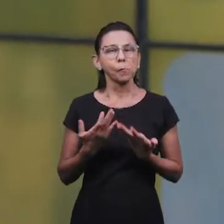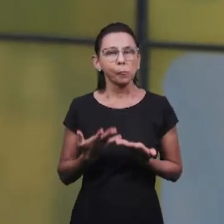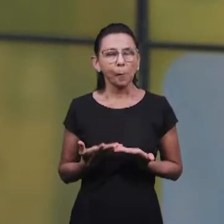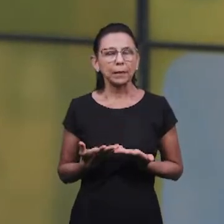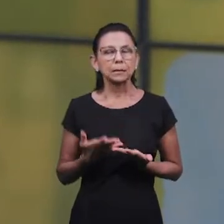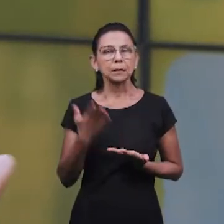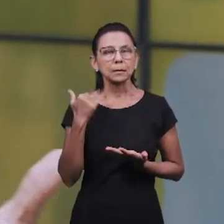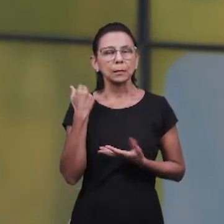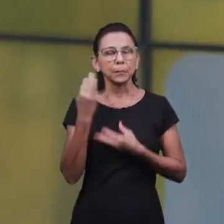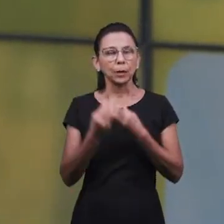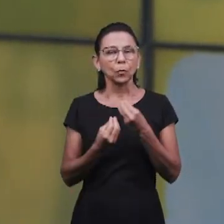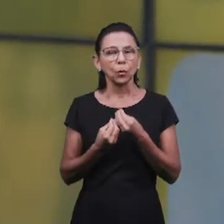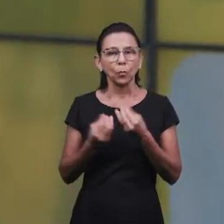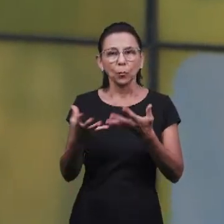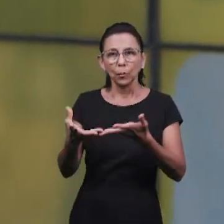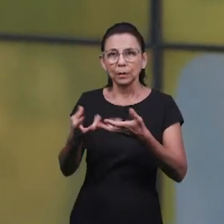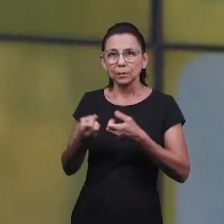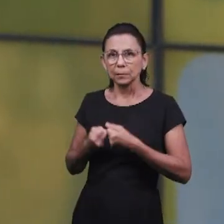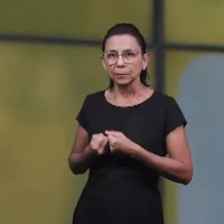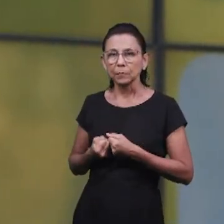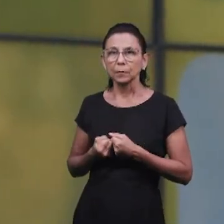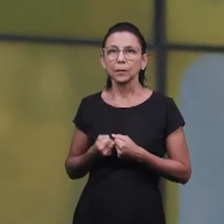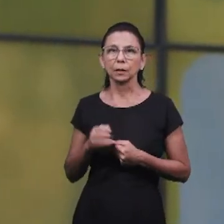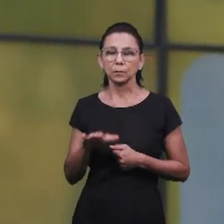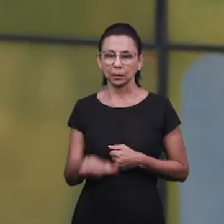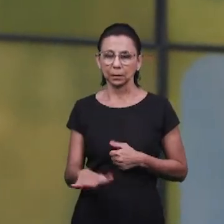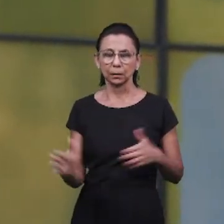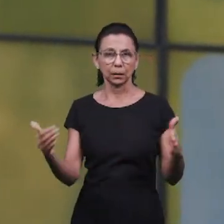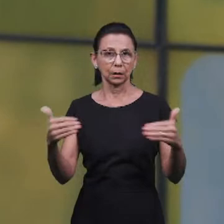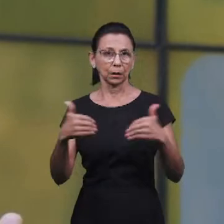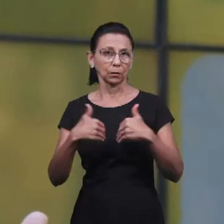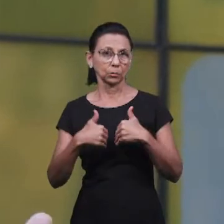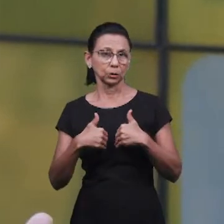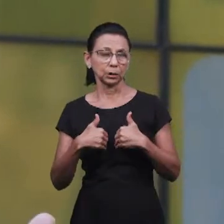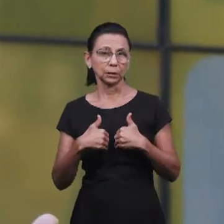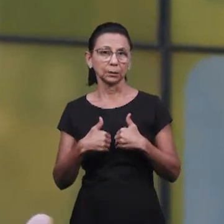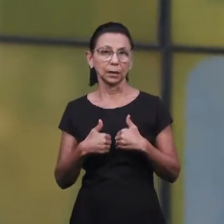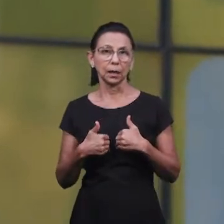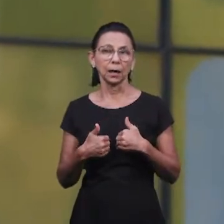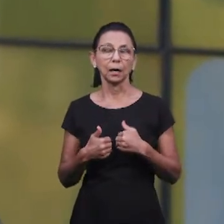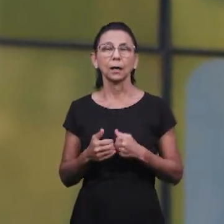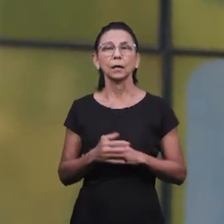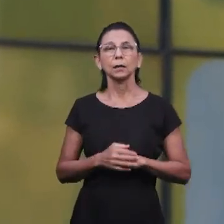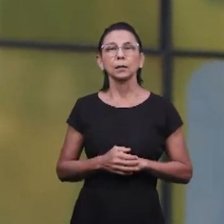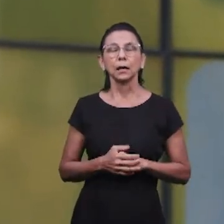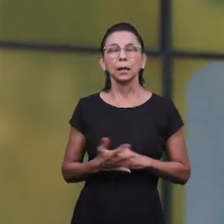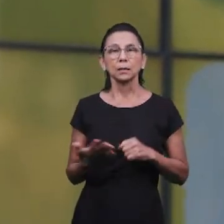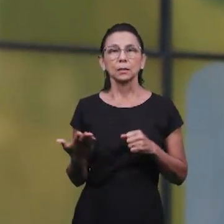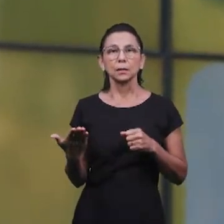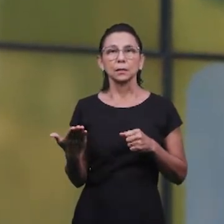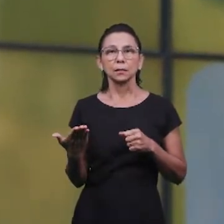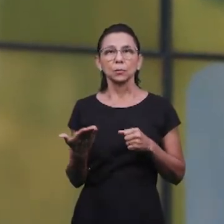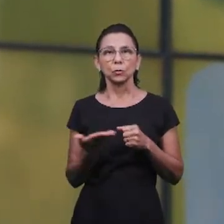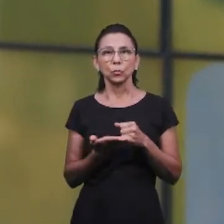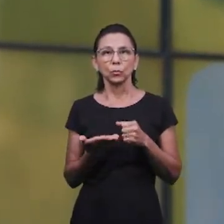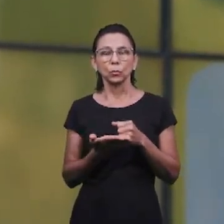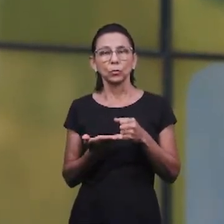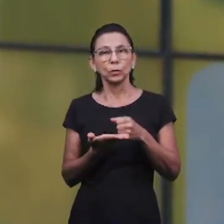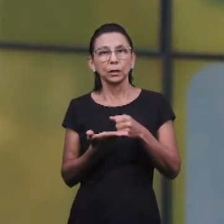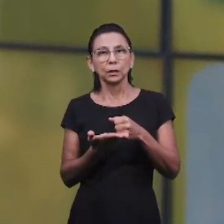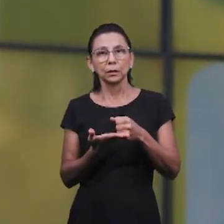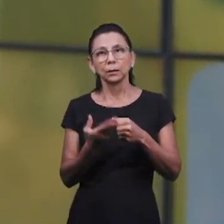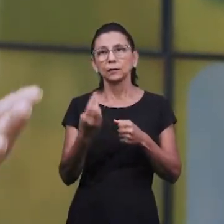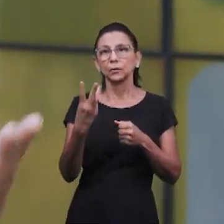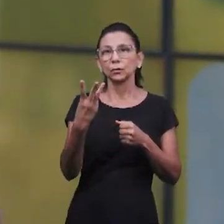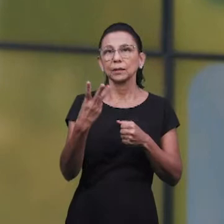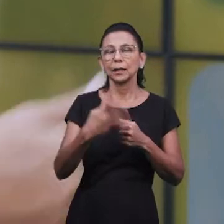este acolhimento. Às vezes a pessoa é autista, uma criança mesmo, num nível 3, ainda não viu, né, a